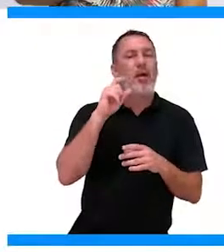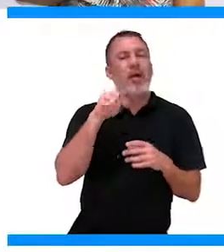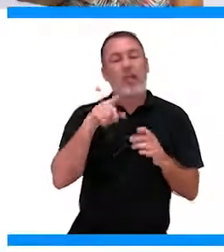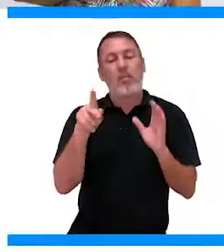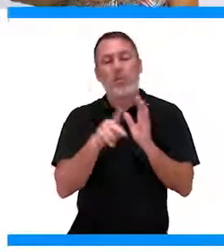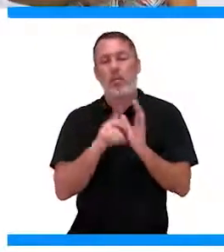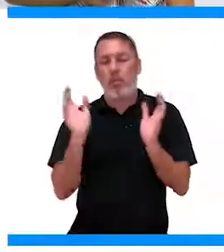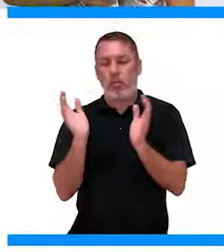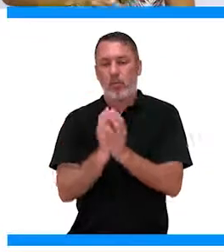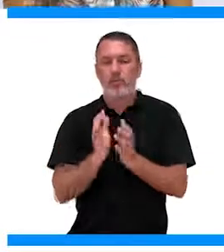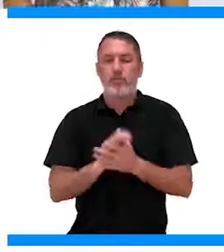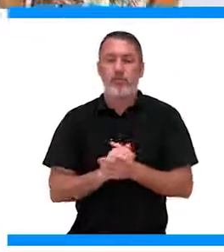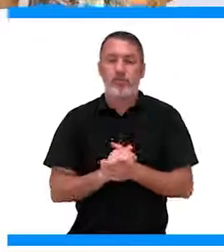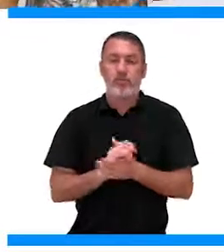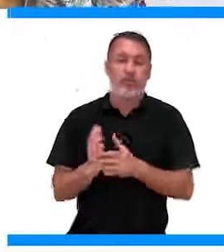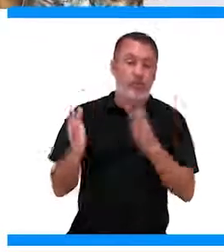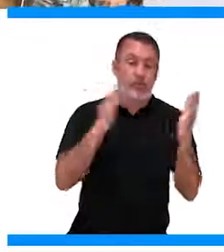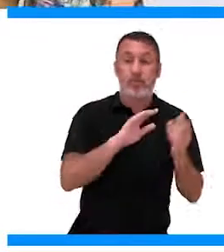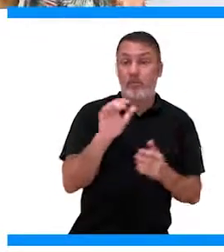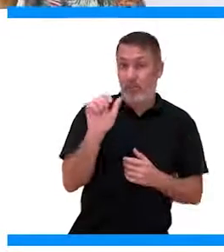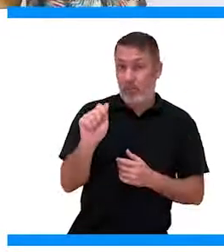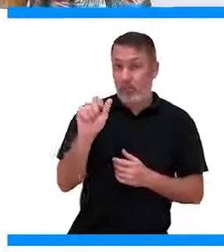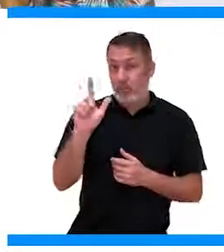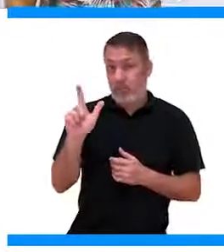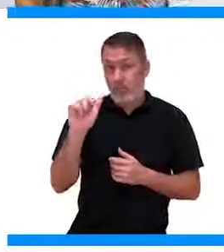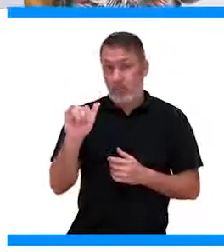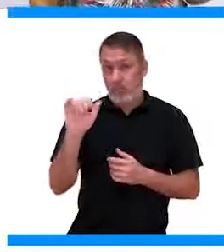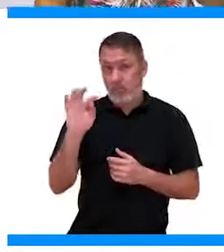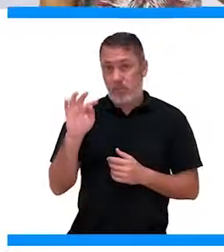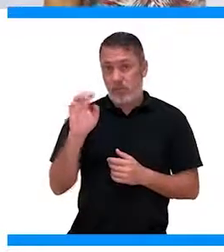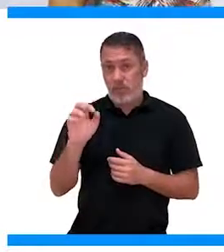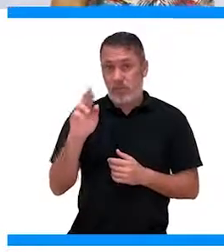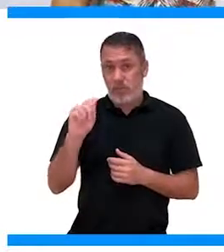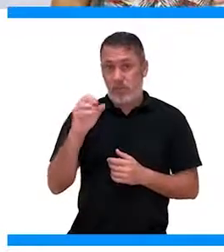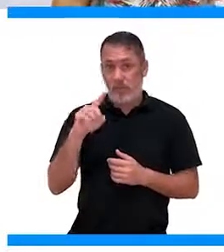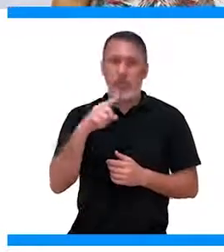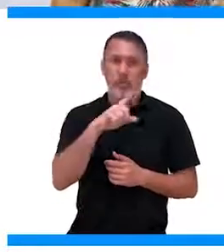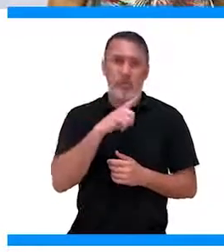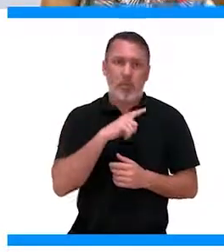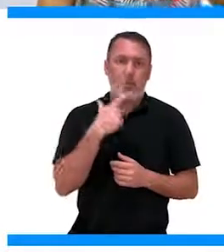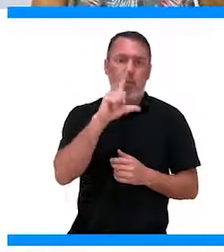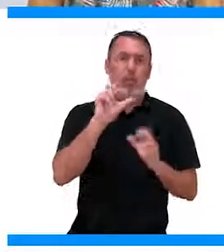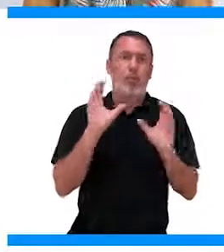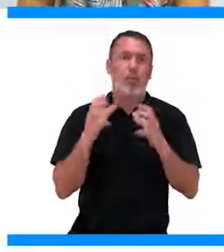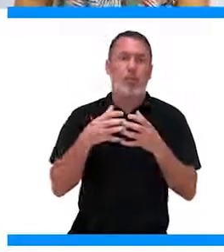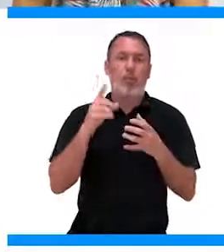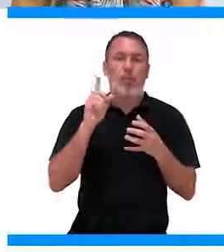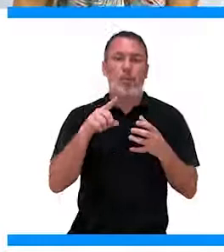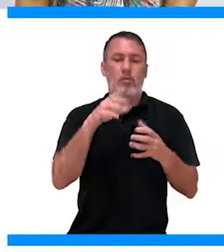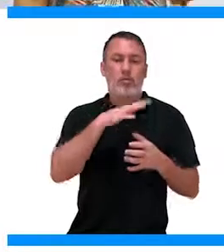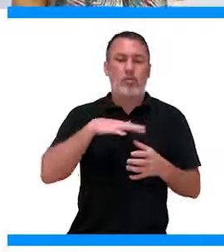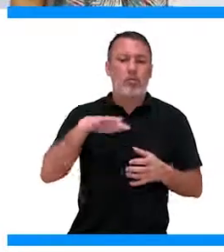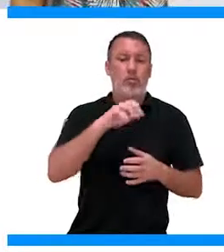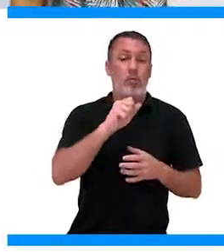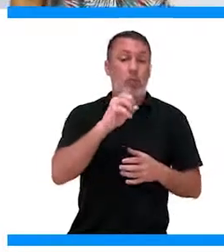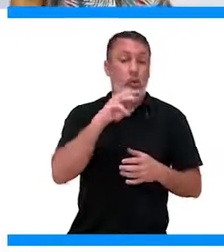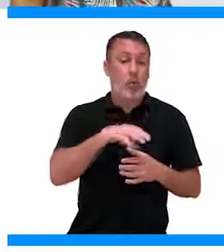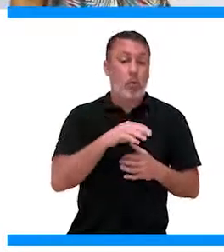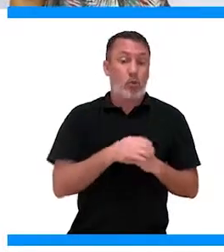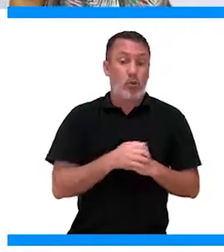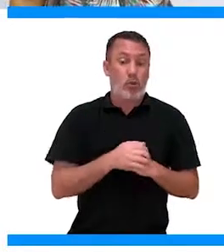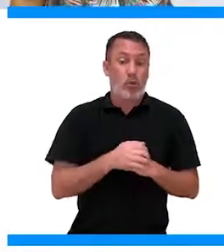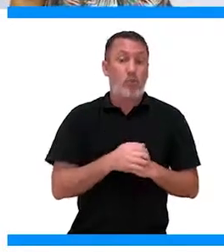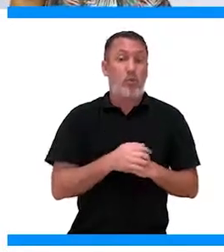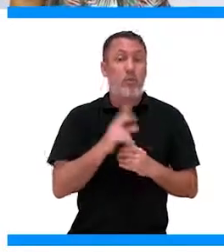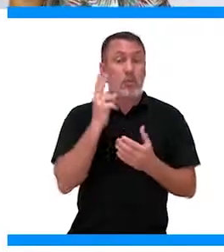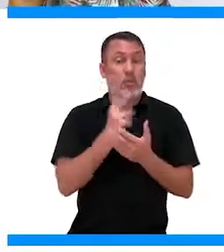onomatopeia. A literação. O que é a literação? Já temos outra figura de linguagem também que tem a ver com som. Repetição